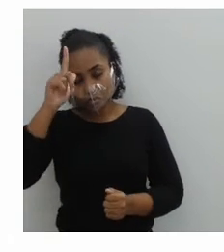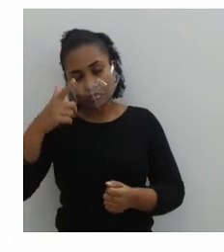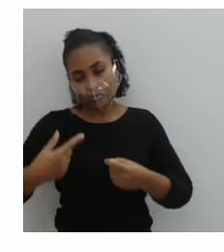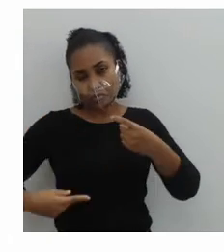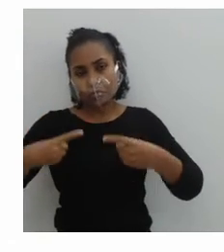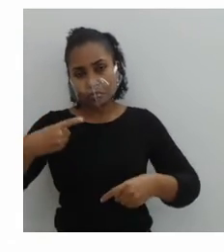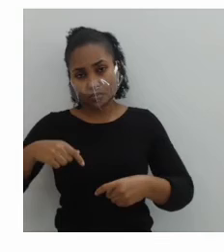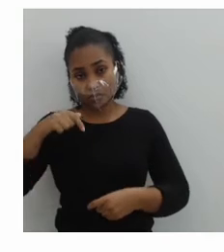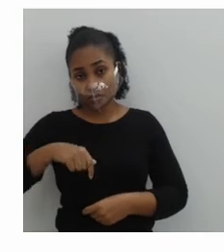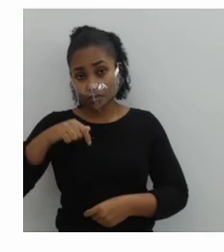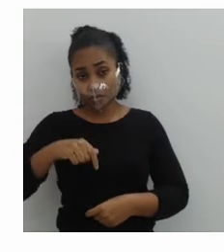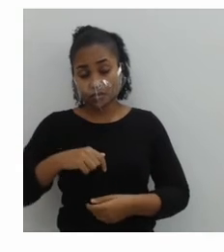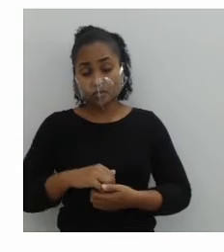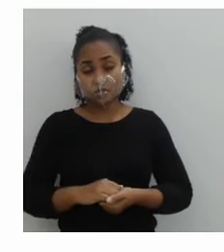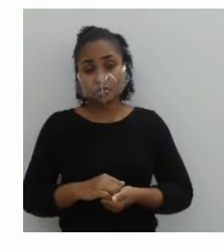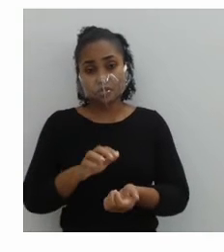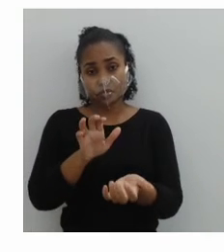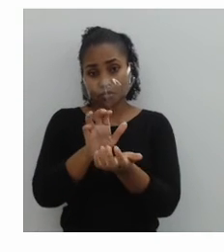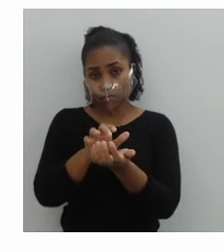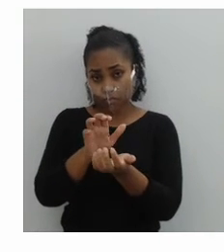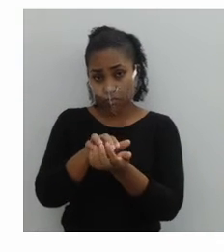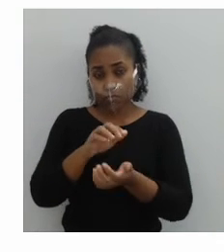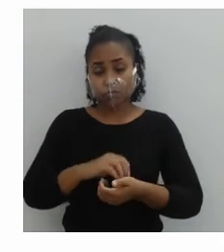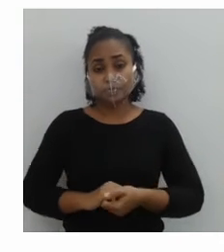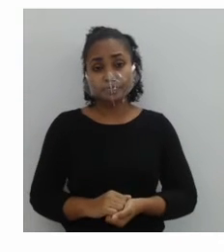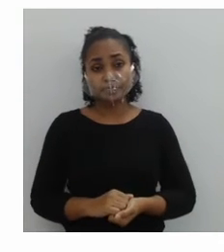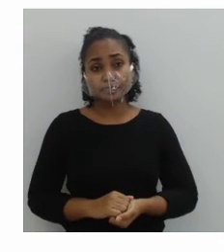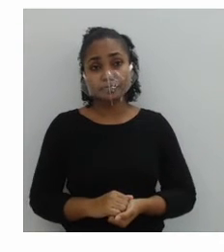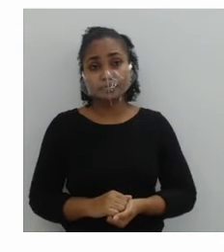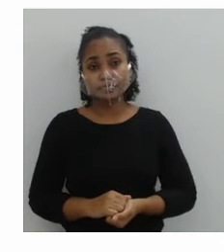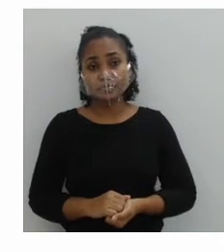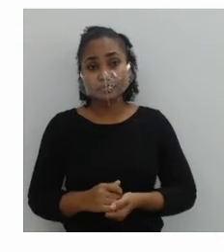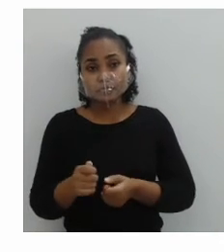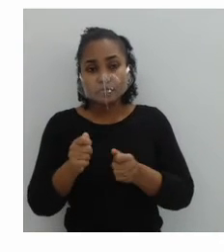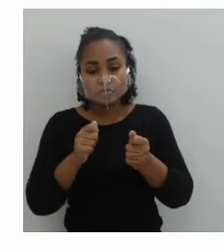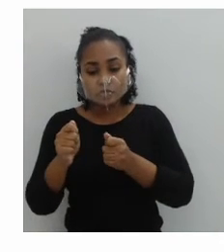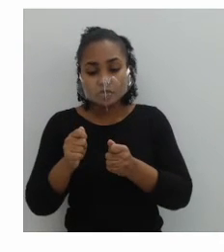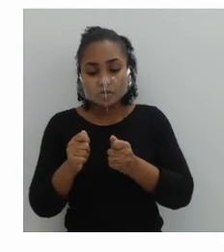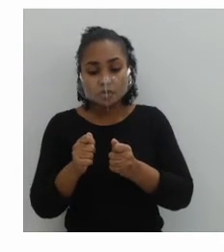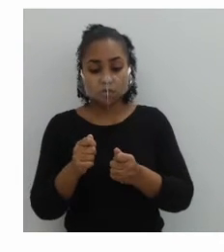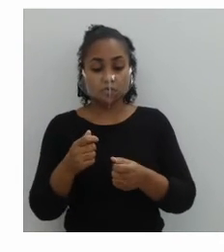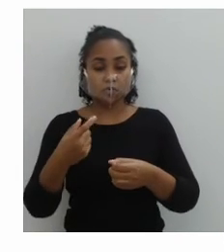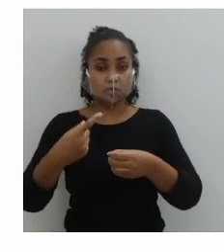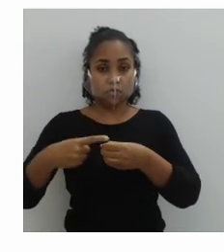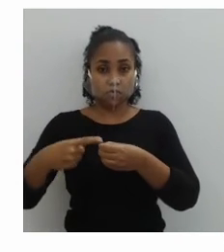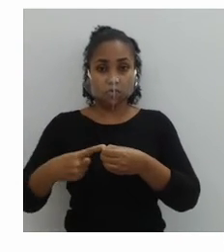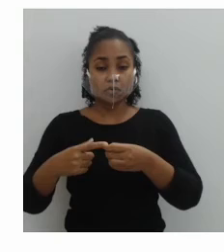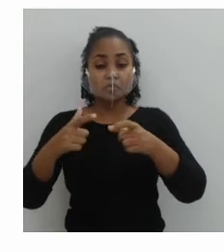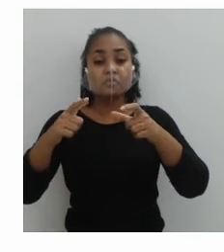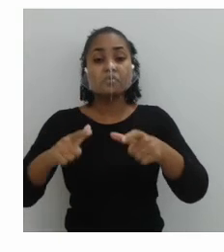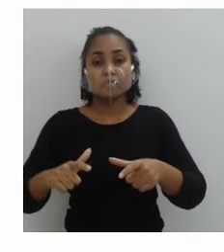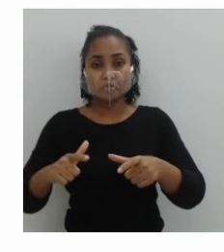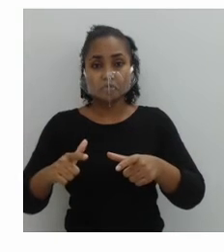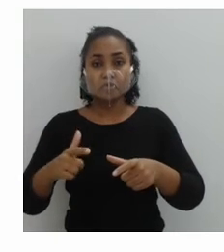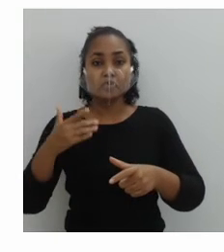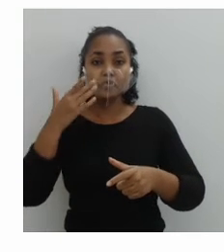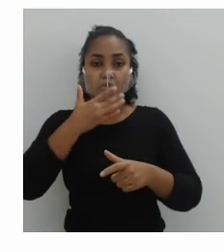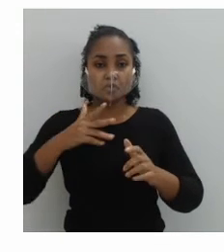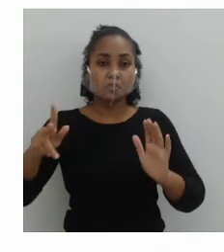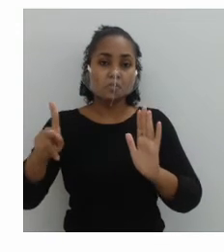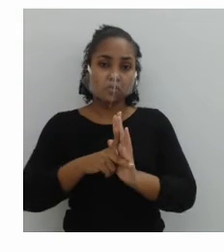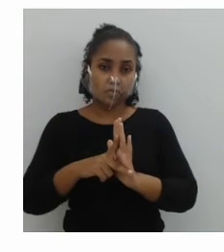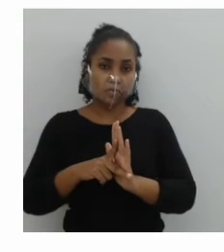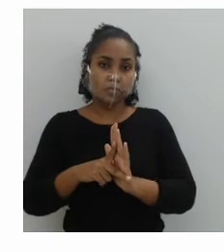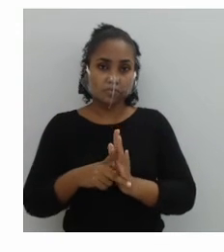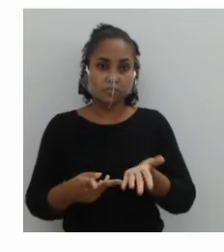políticos daqui, né, do Pernambuco, empenhou-se em controlar o interior, onde estavam os engenhos, e isolar os invasores no